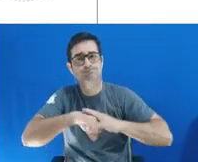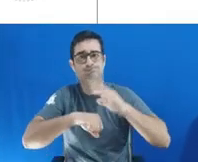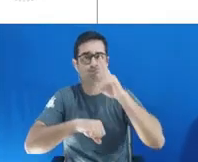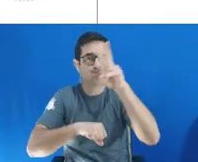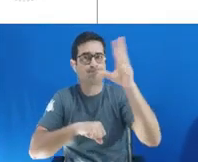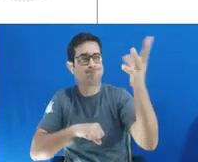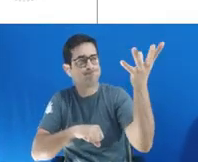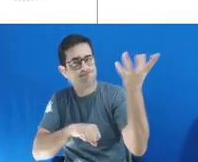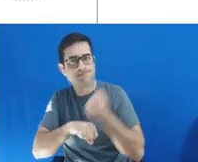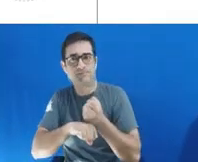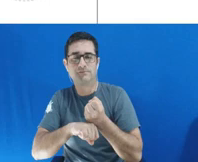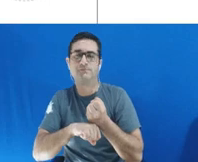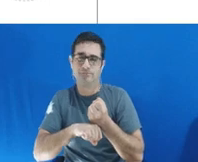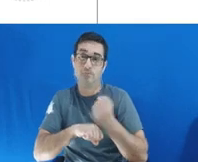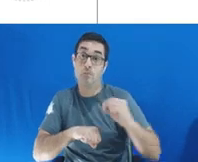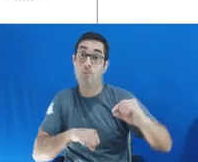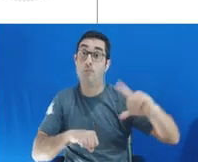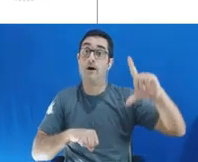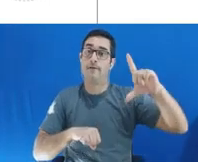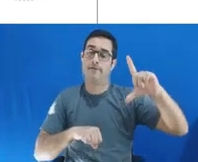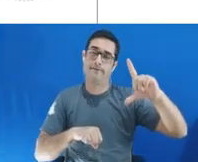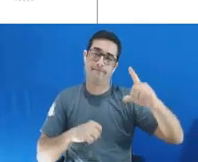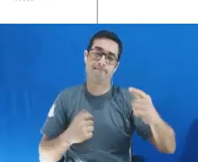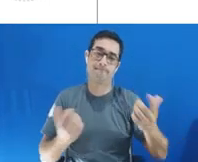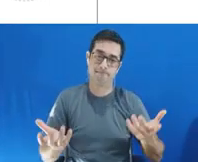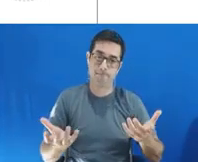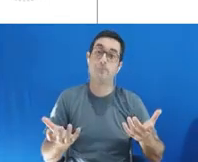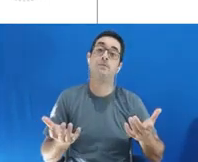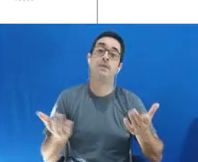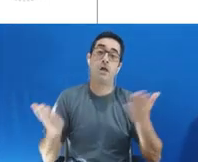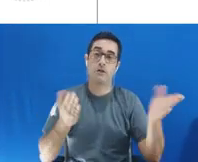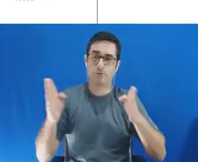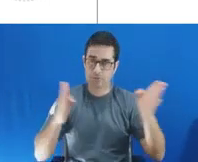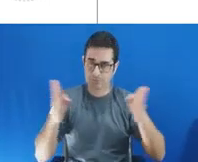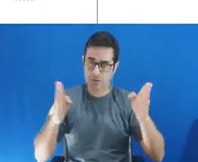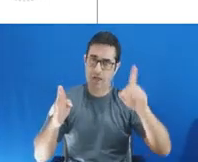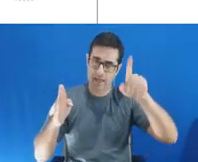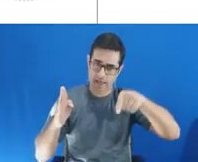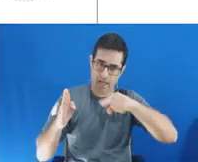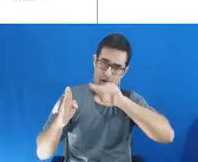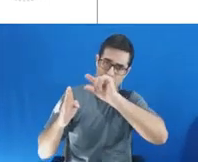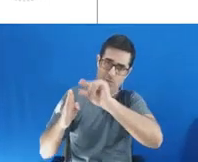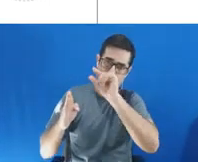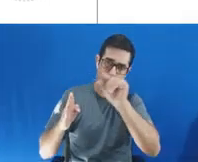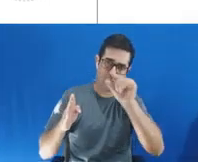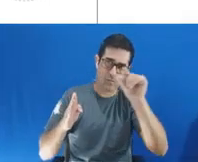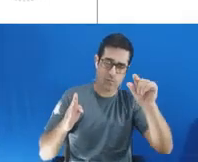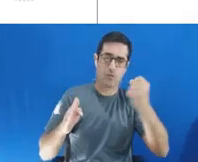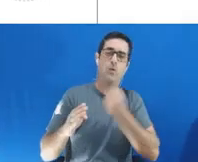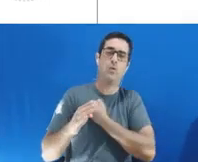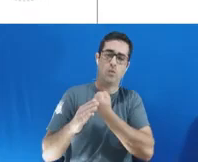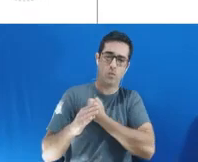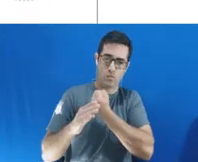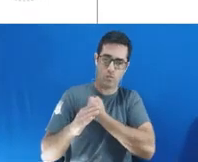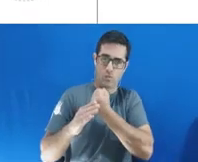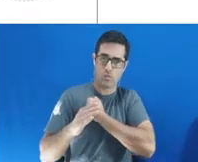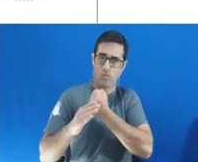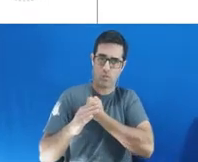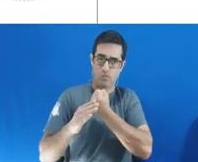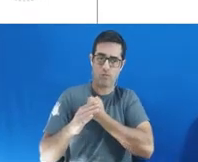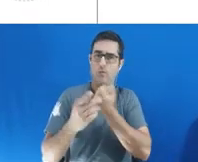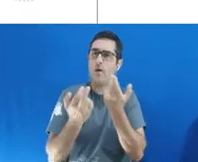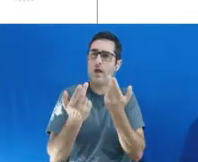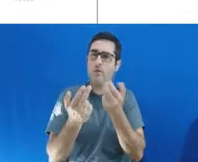elétrons, tendo em vista que nesse mesmo período, o número de blindagem é o mesmo, o parâmetro blindagem